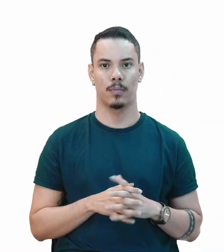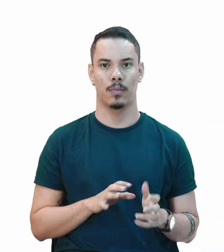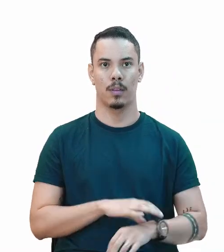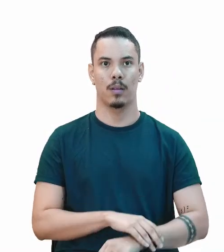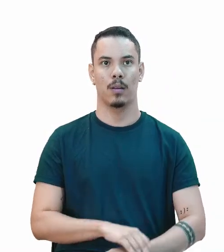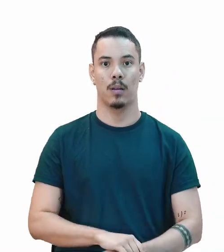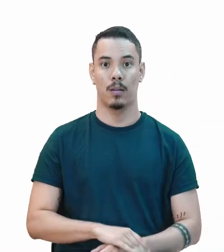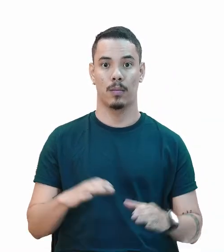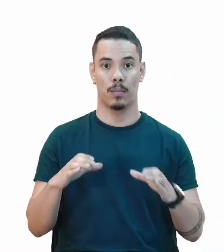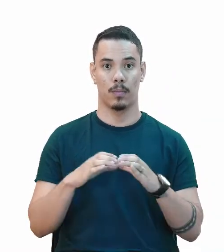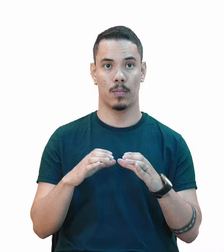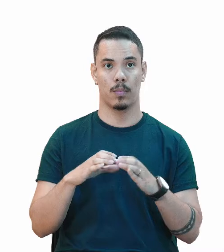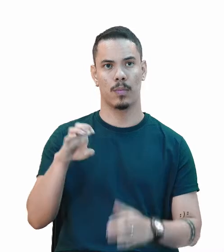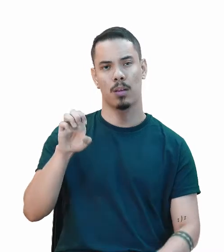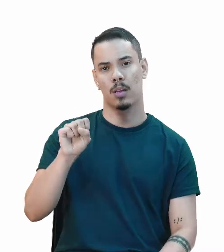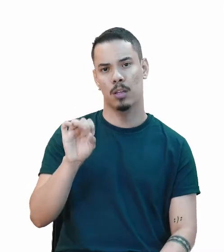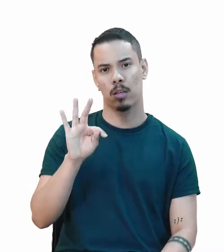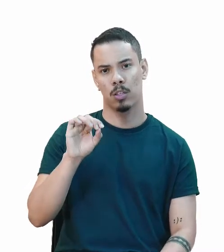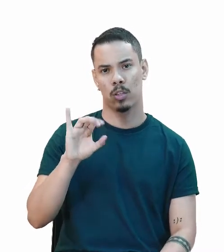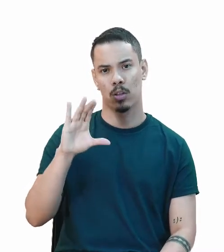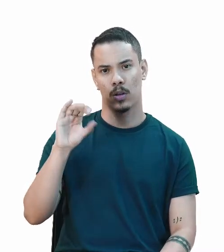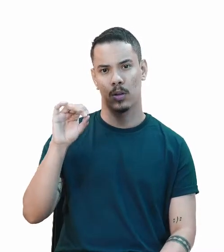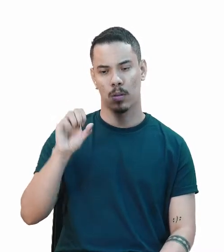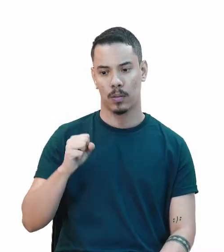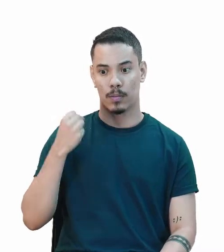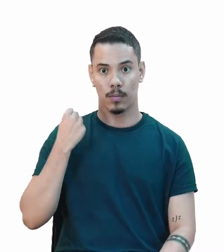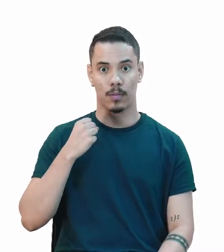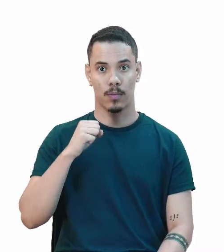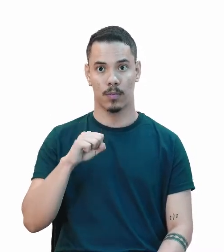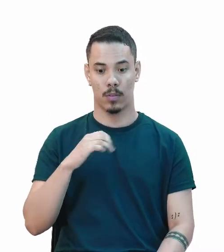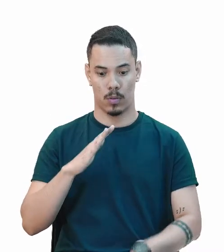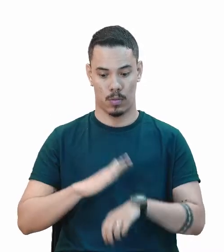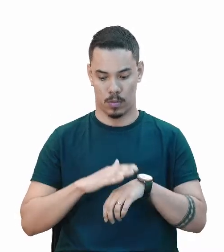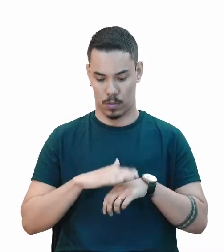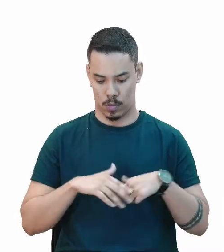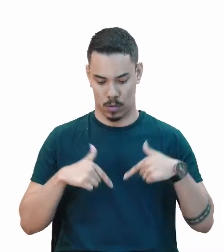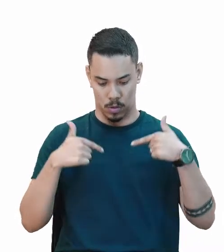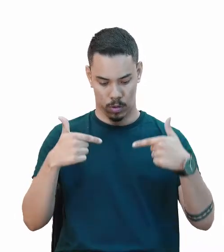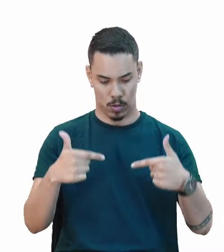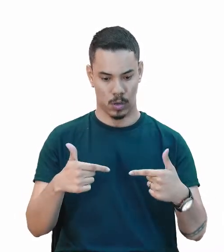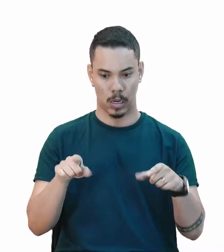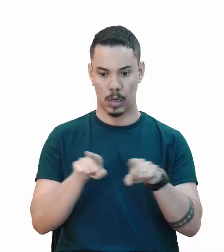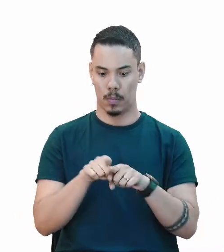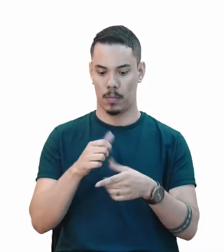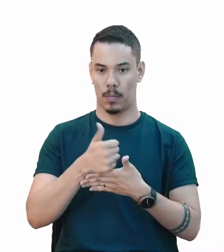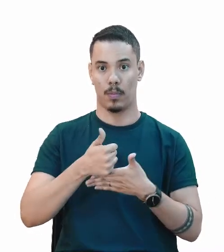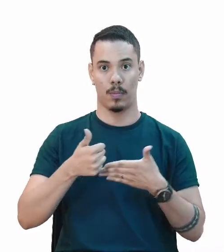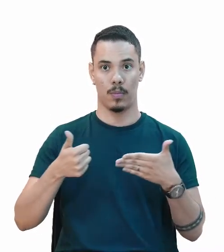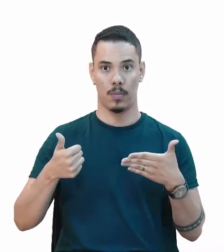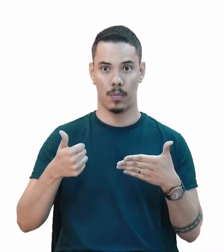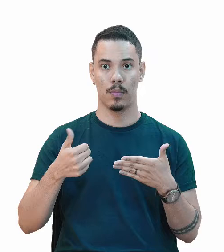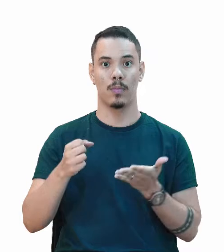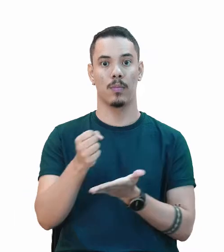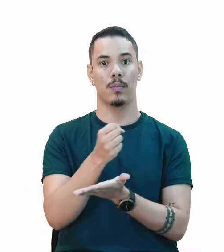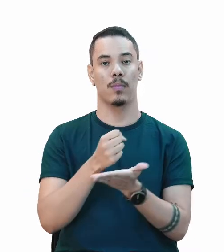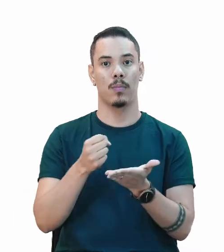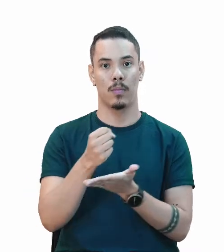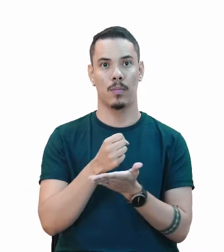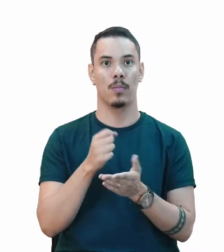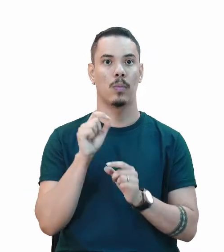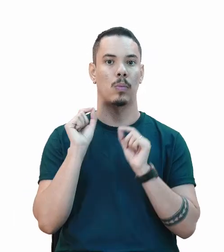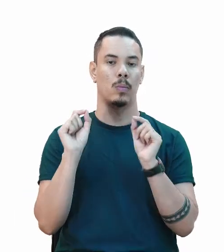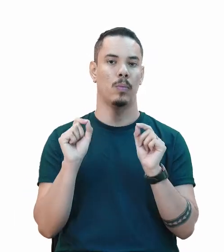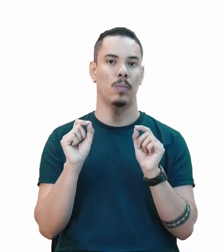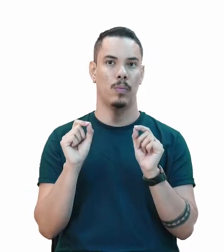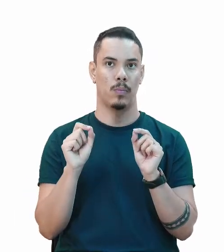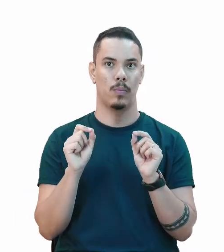defendiam uma atitude de austeridade físico e moral, baseada em virtudes como